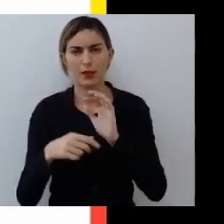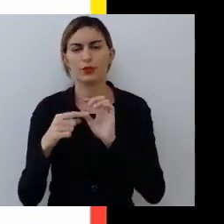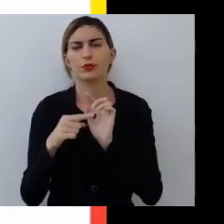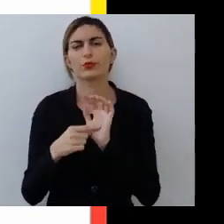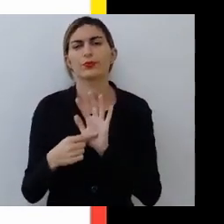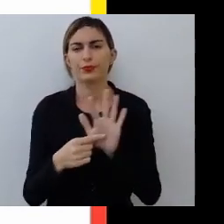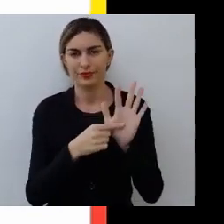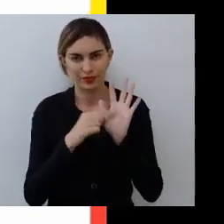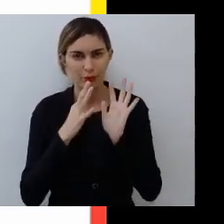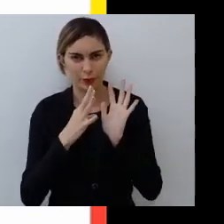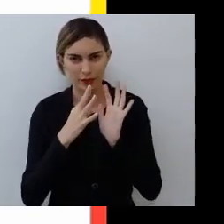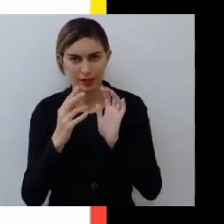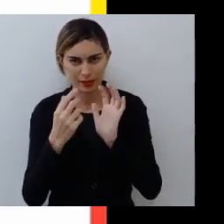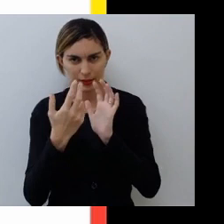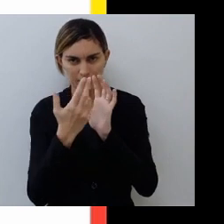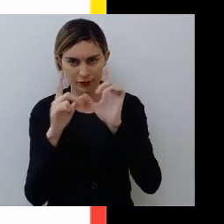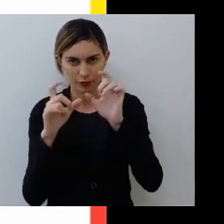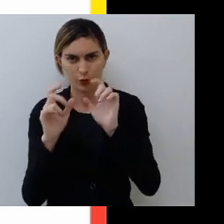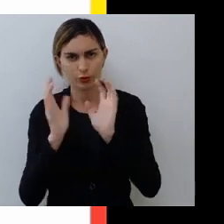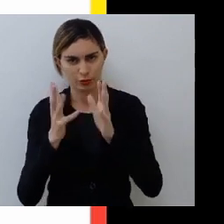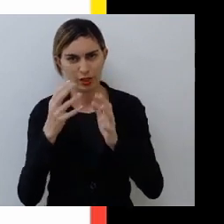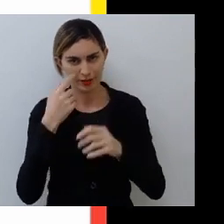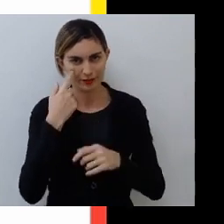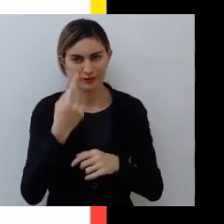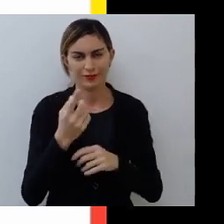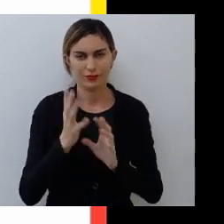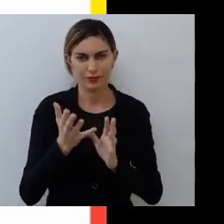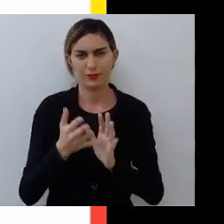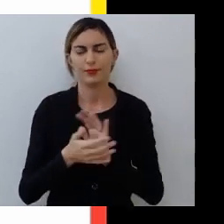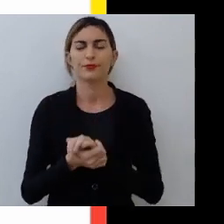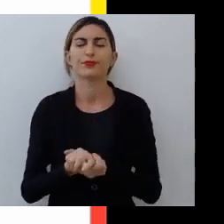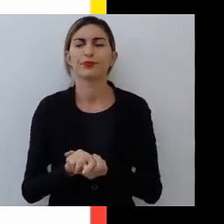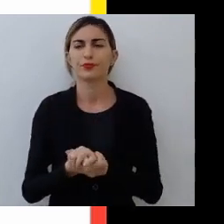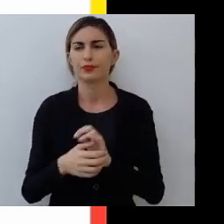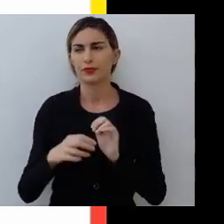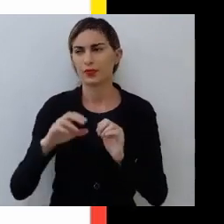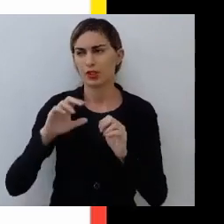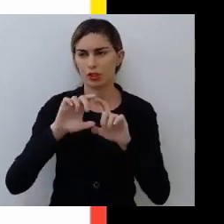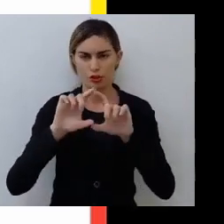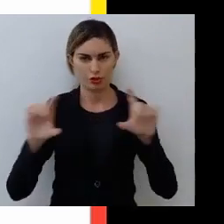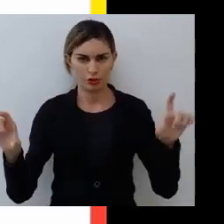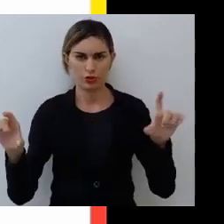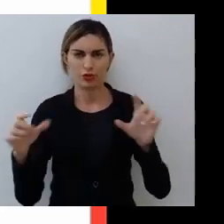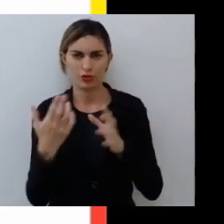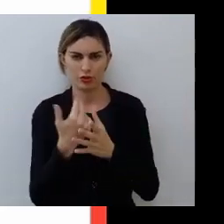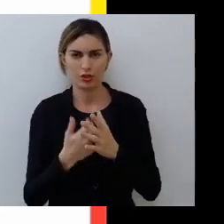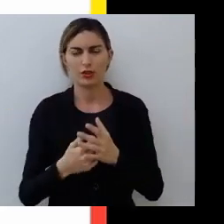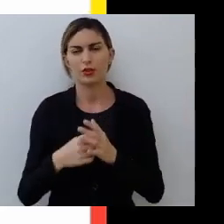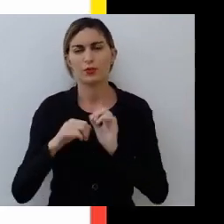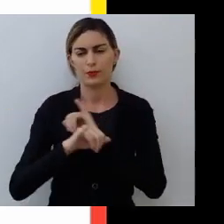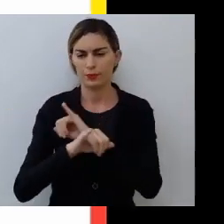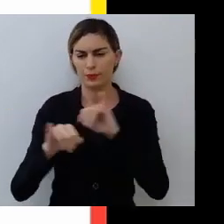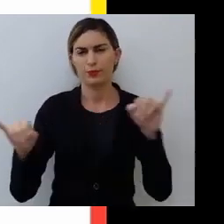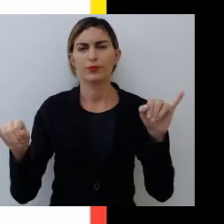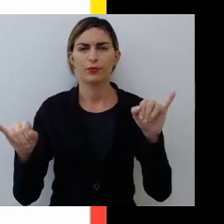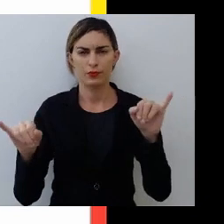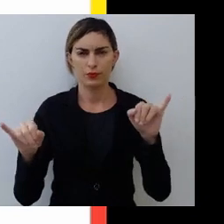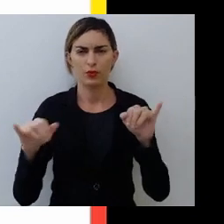conhece? Você já viu ela anteriormente aqui nessa aula, tá? A charge abaixo, que foi publicada por